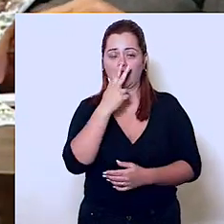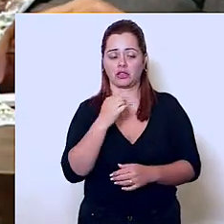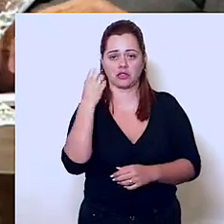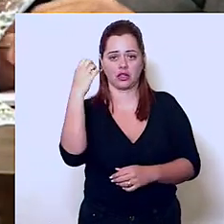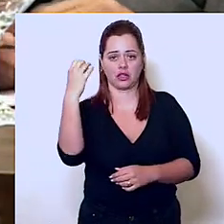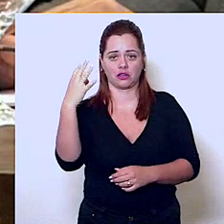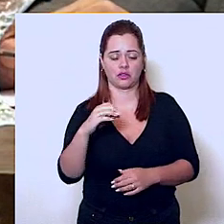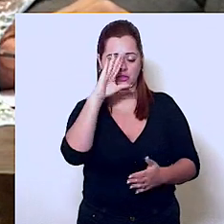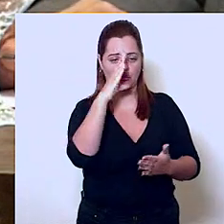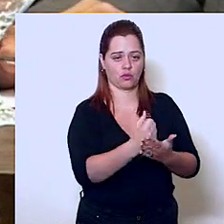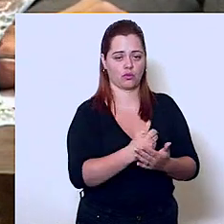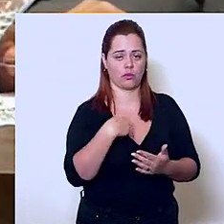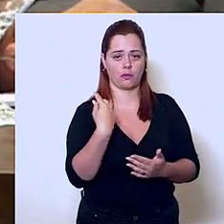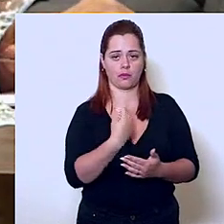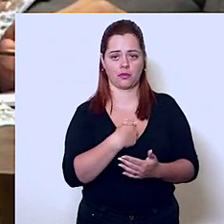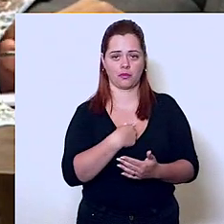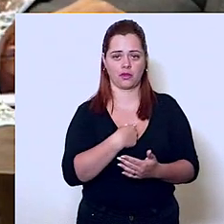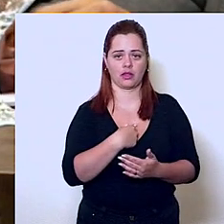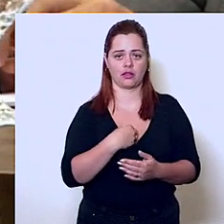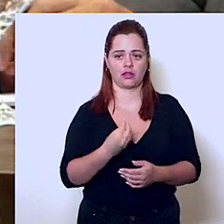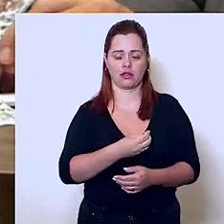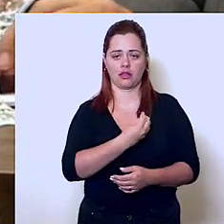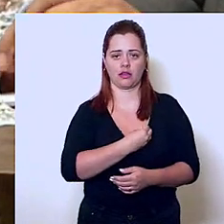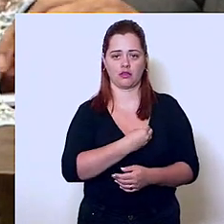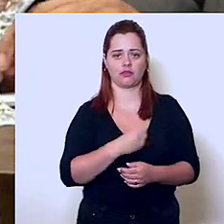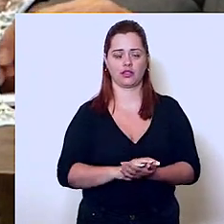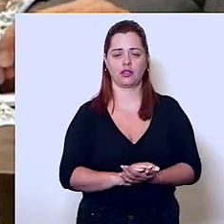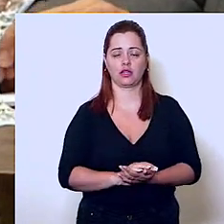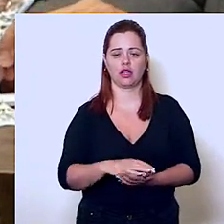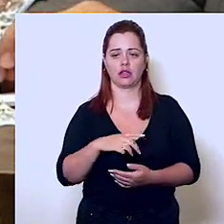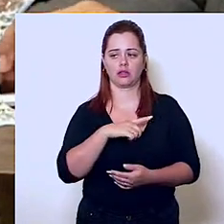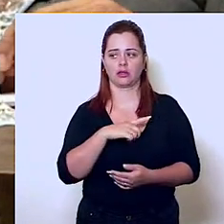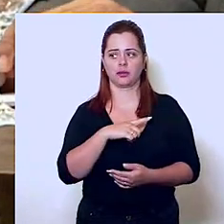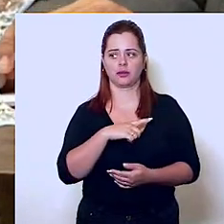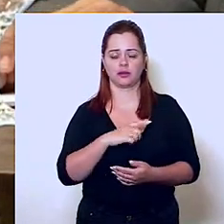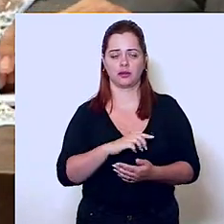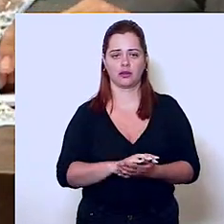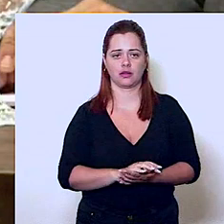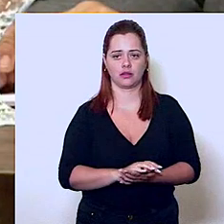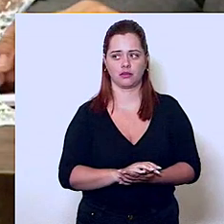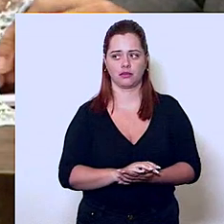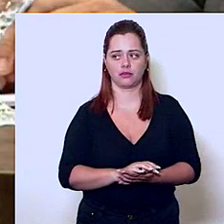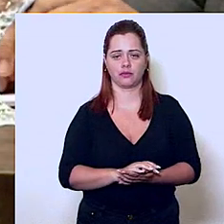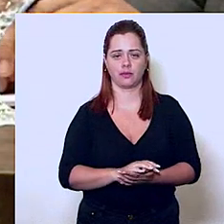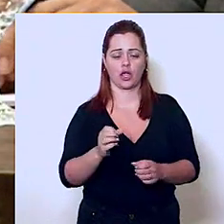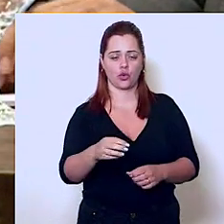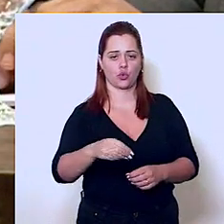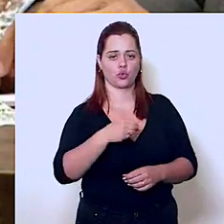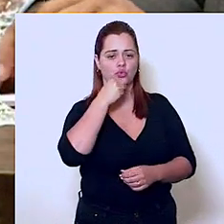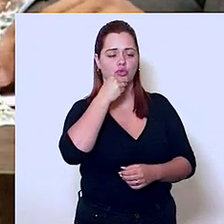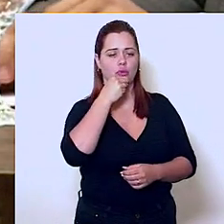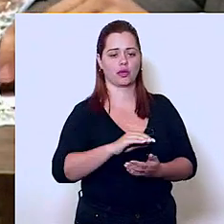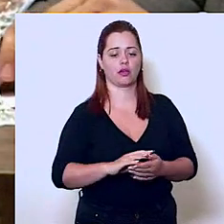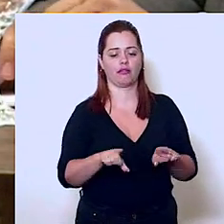que a vida diplomática, além do glamour e da champanhe e tal, tem um trabalho muito